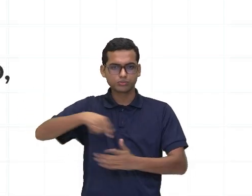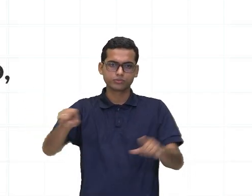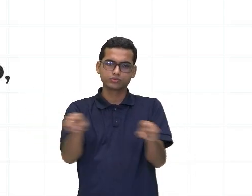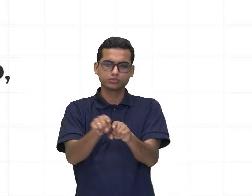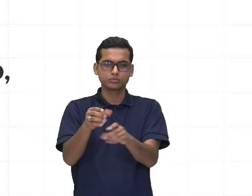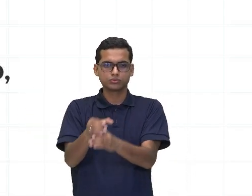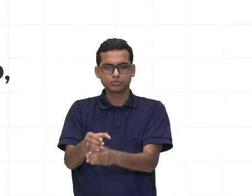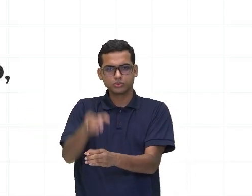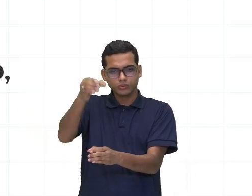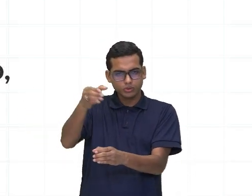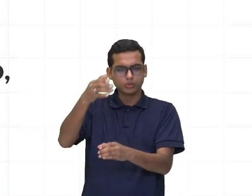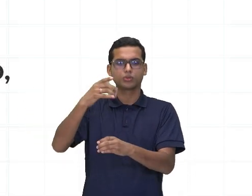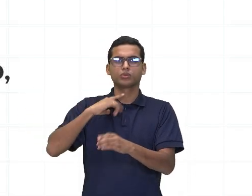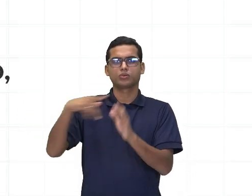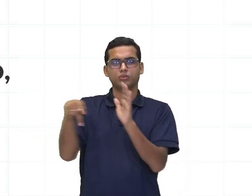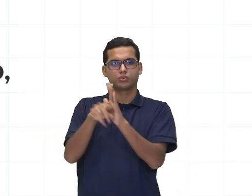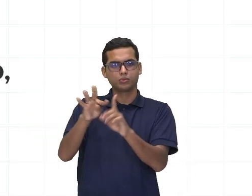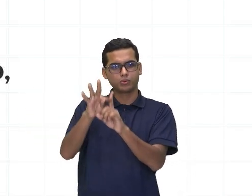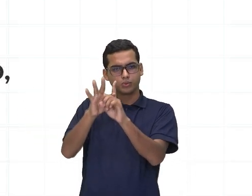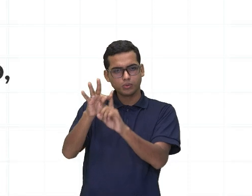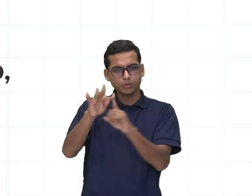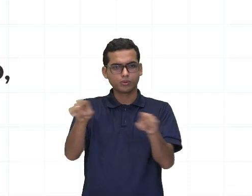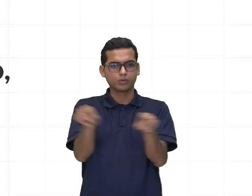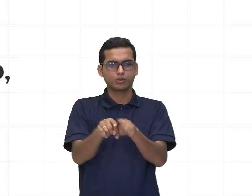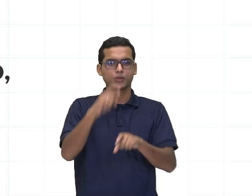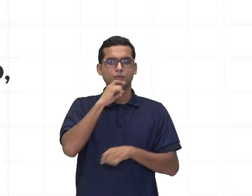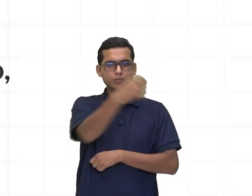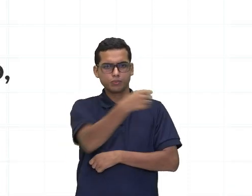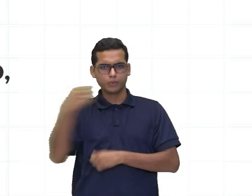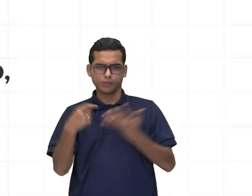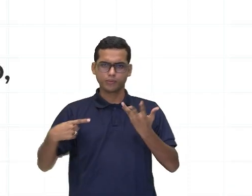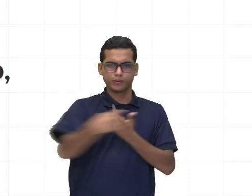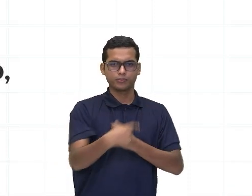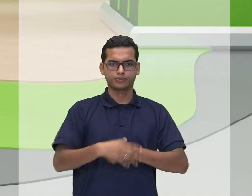garrafa térmica, geladeira, entre outros.